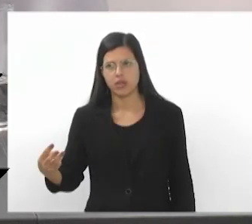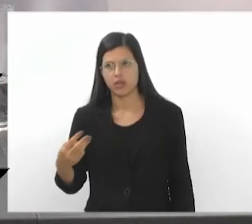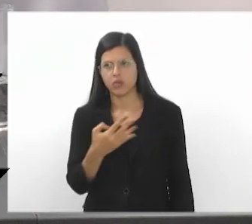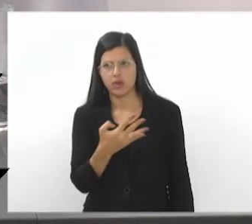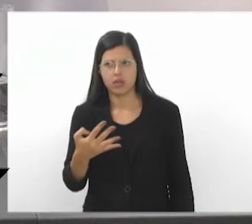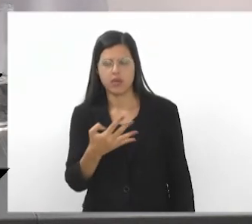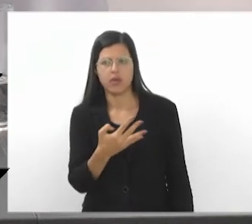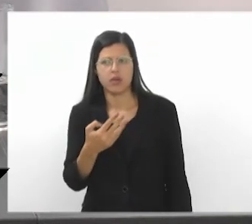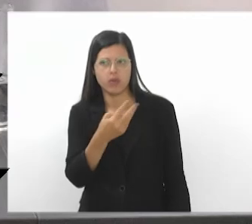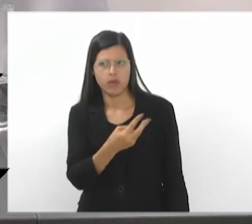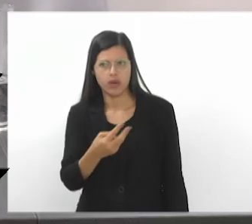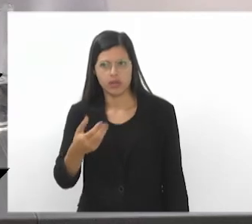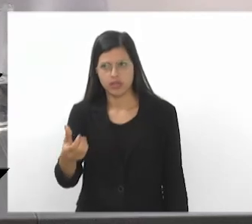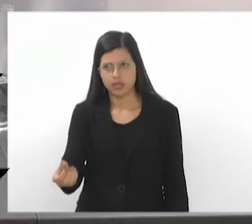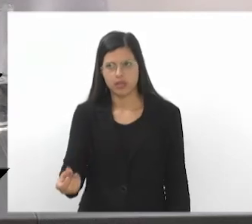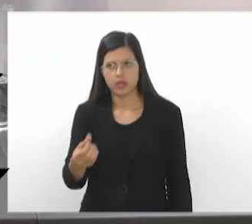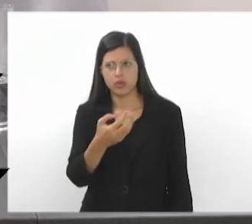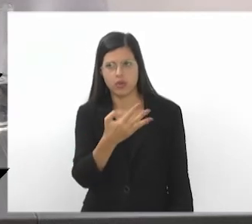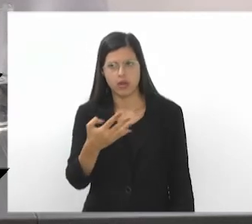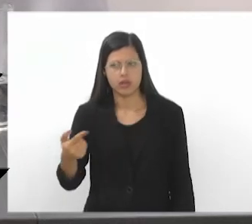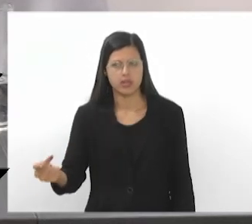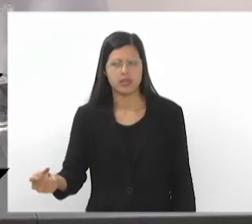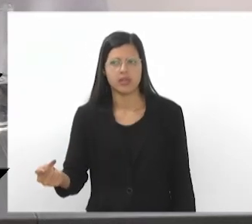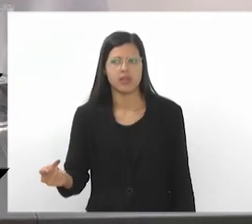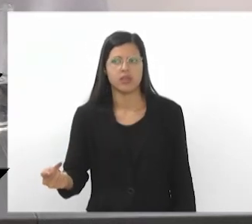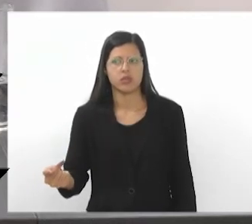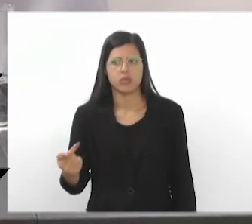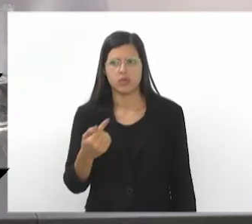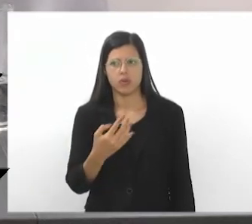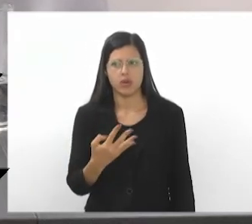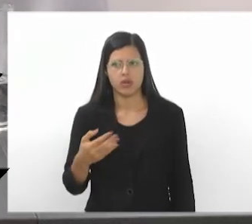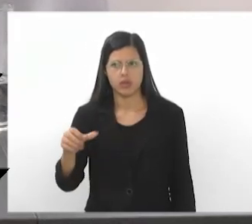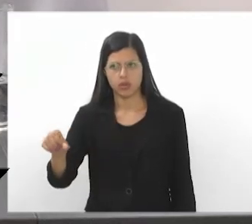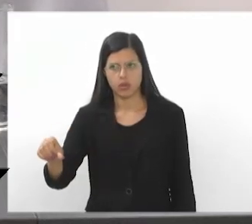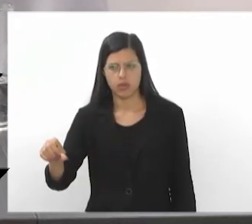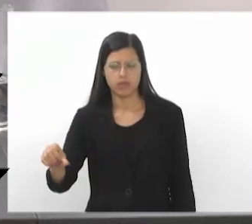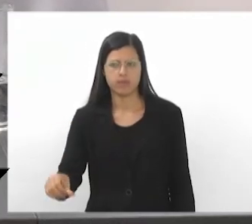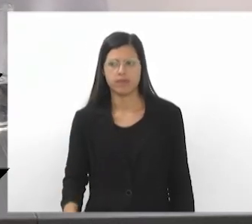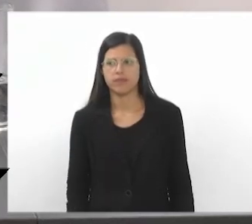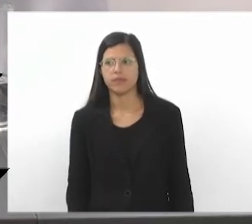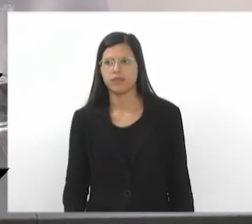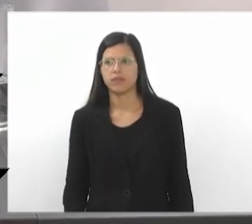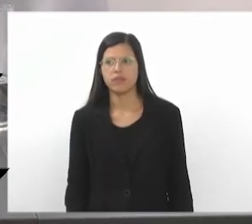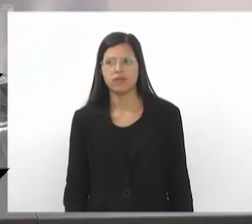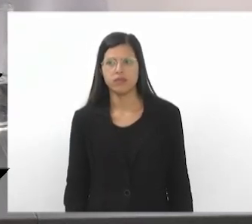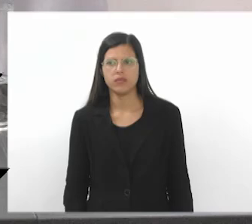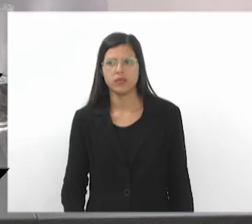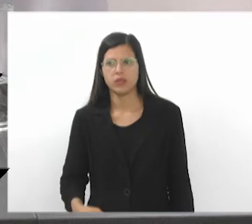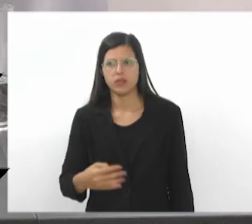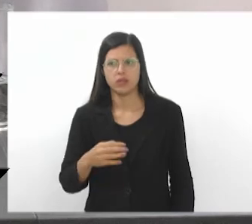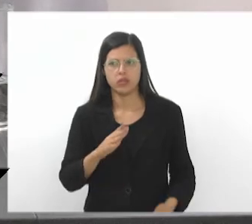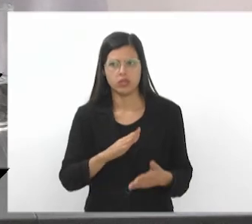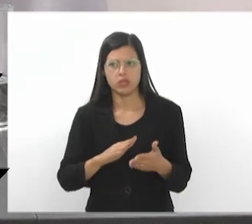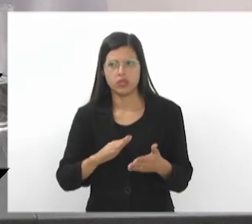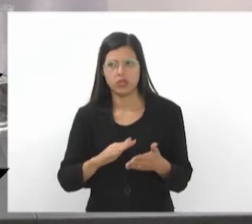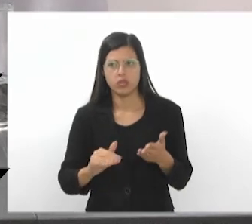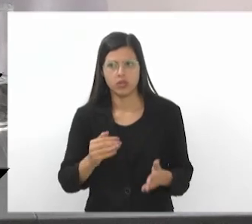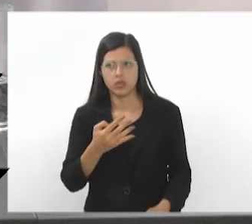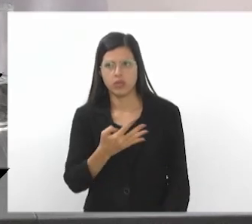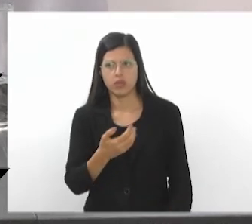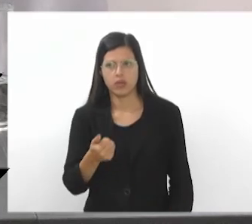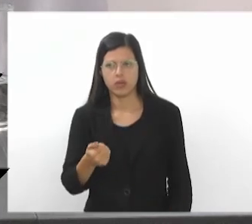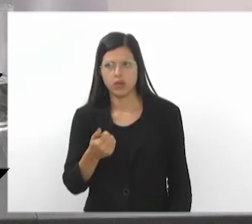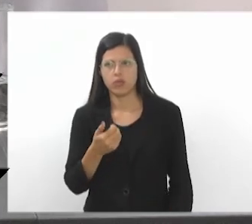44, 46, 47 e 49, portanto, excetuando o 41 e o 45.